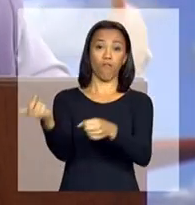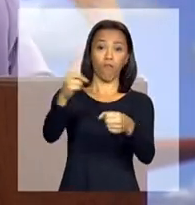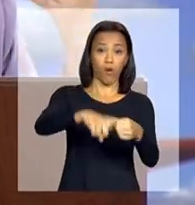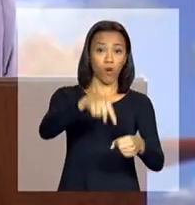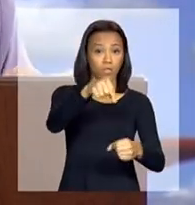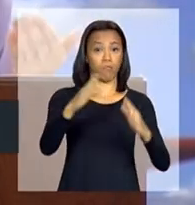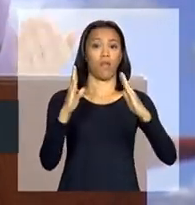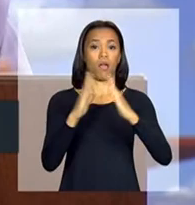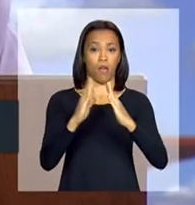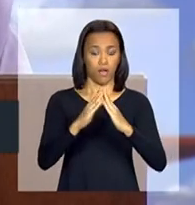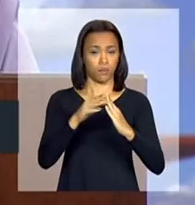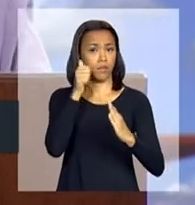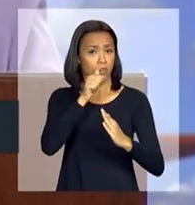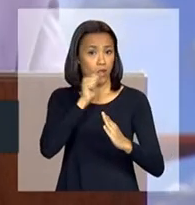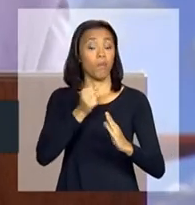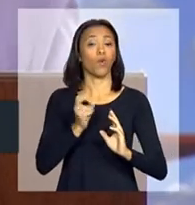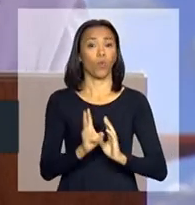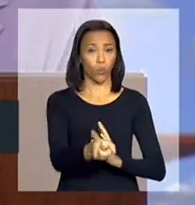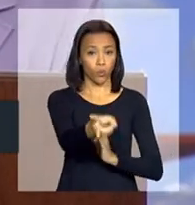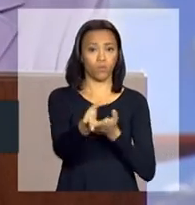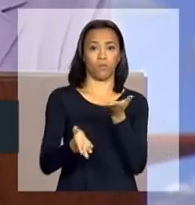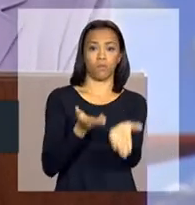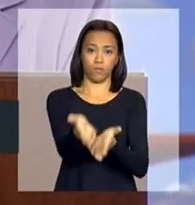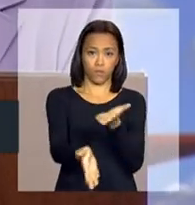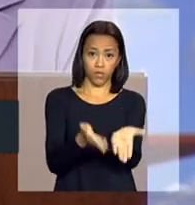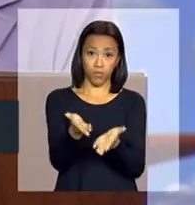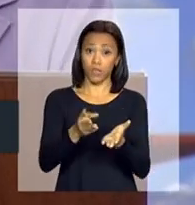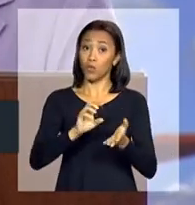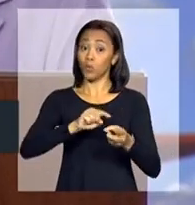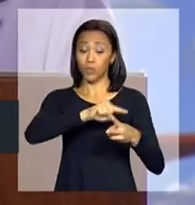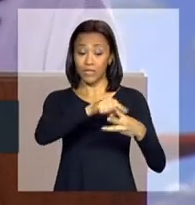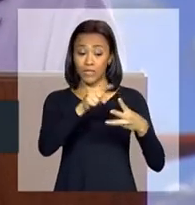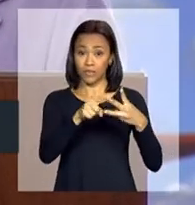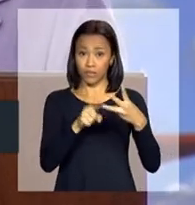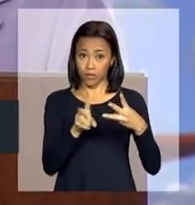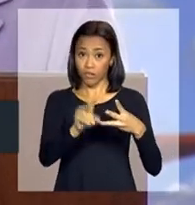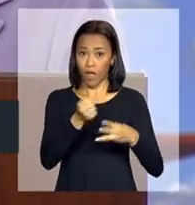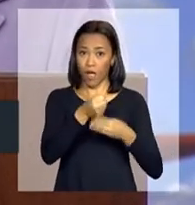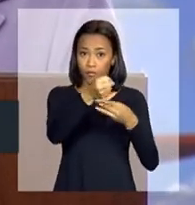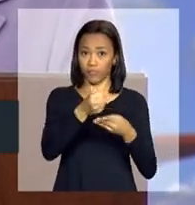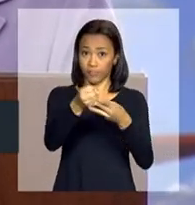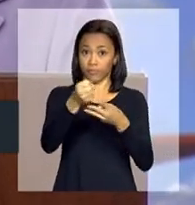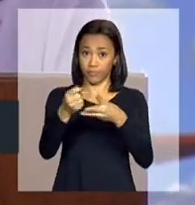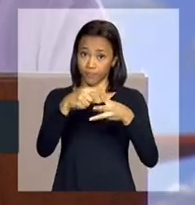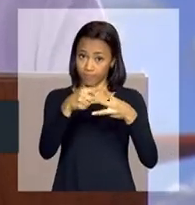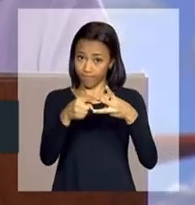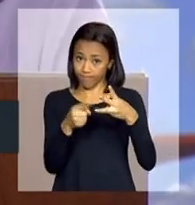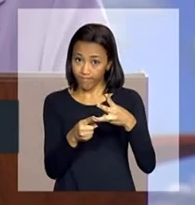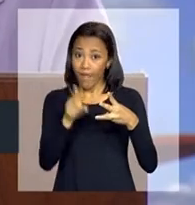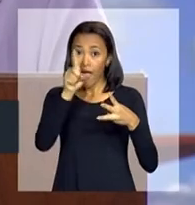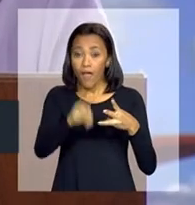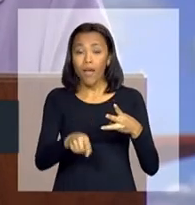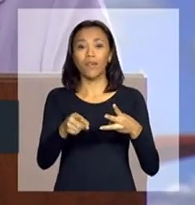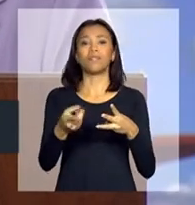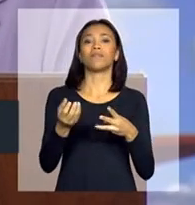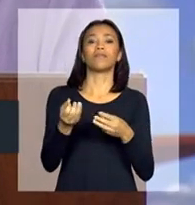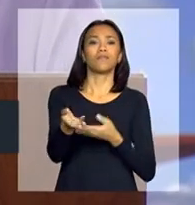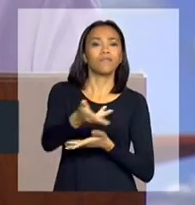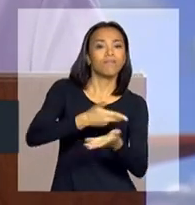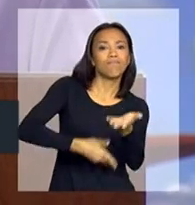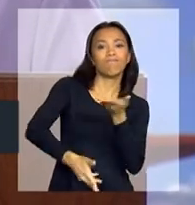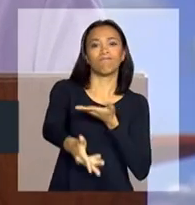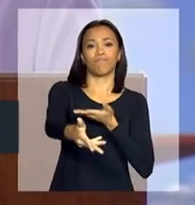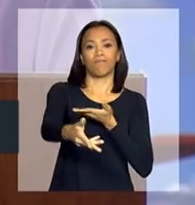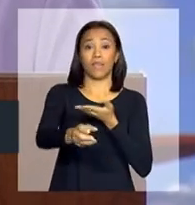continuidade ao atendimento todas essas portas terão ruas serão ruas de Mão Dupla